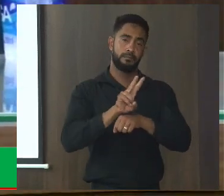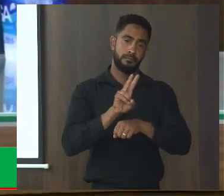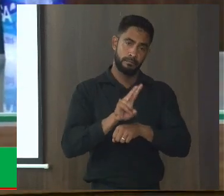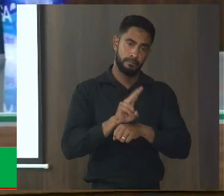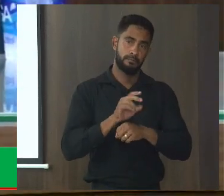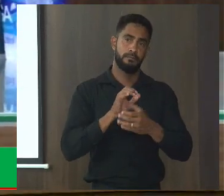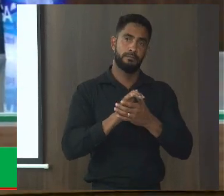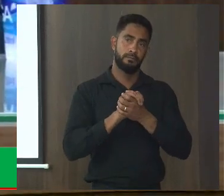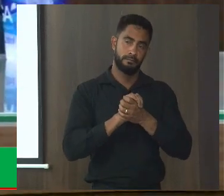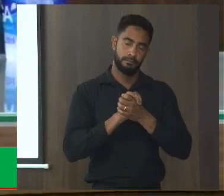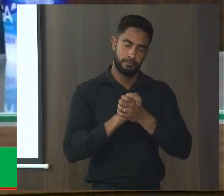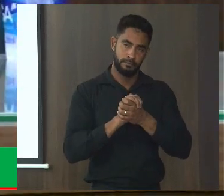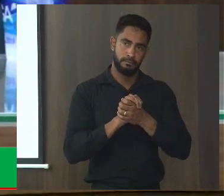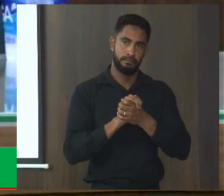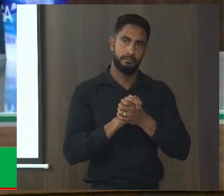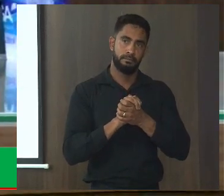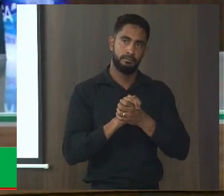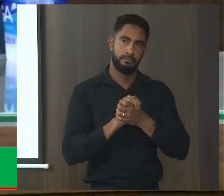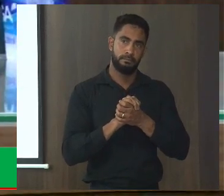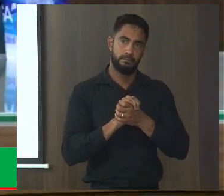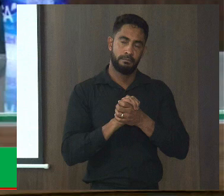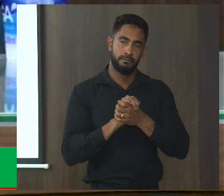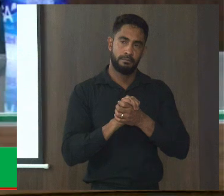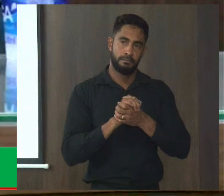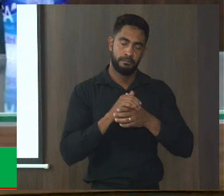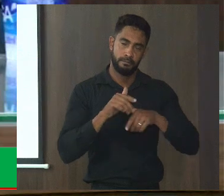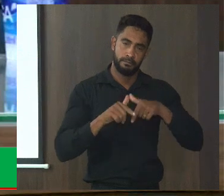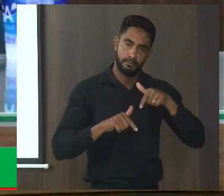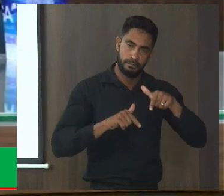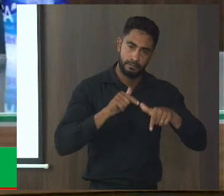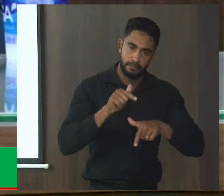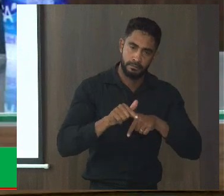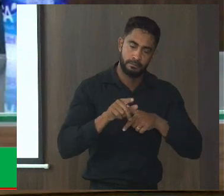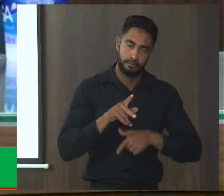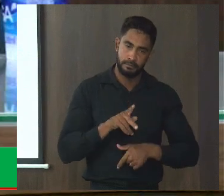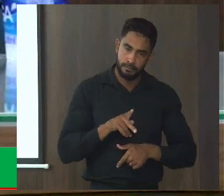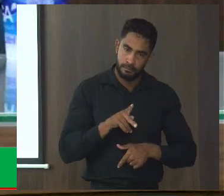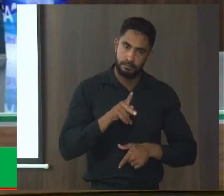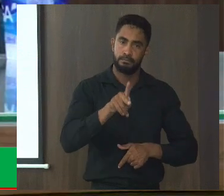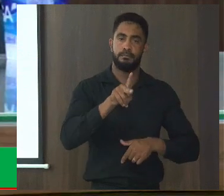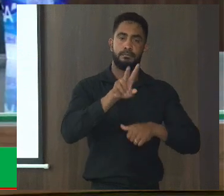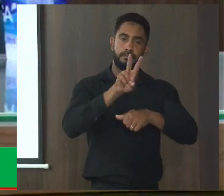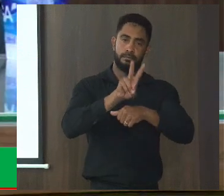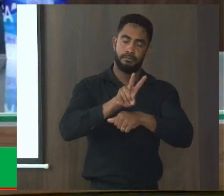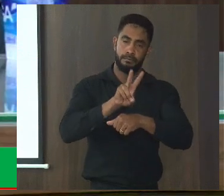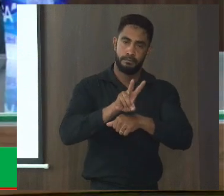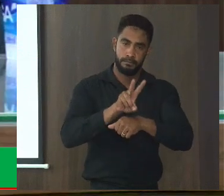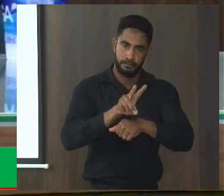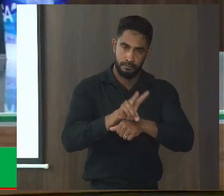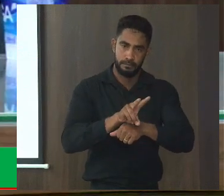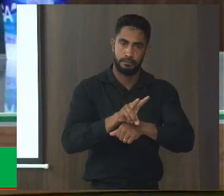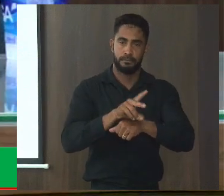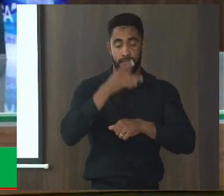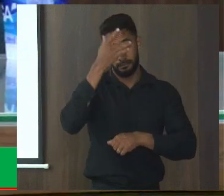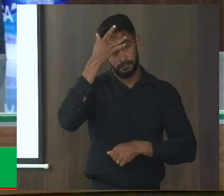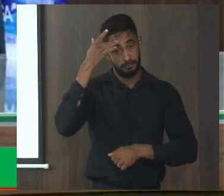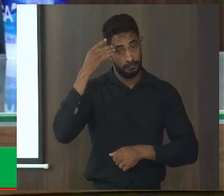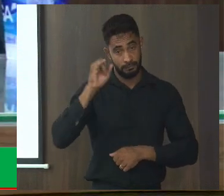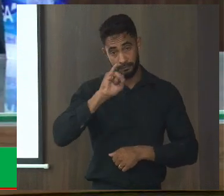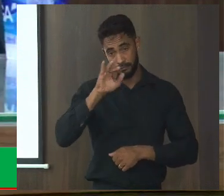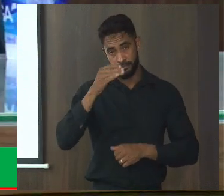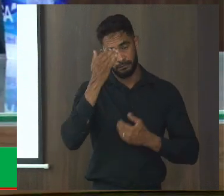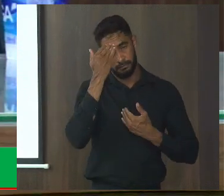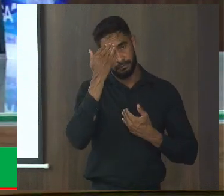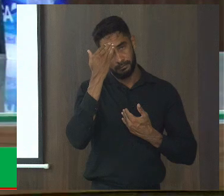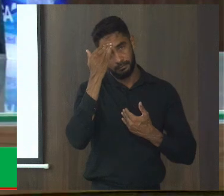Então, parabéns pela iniciativa de estar dando continuidade a essa fiscalização. O povo de Janaúba agradece.